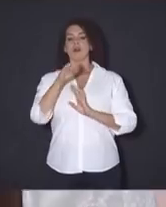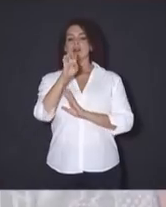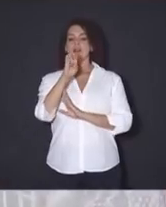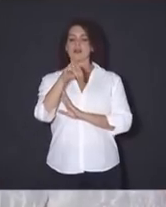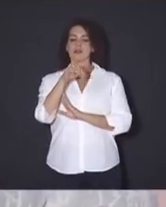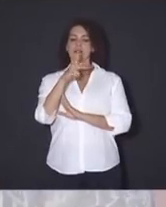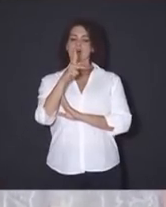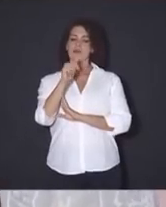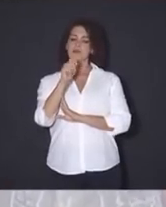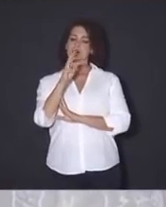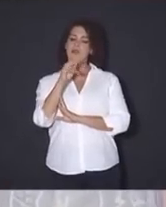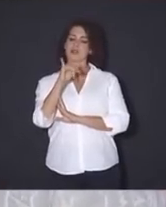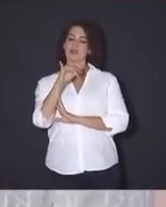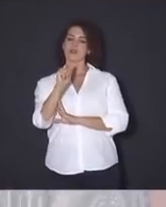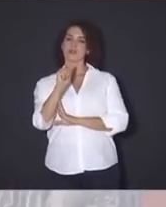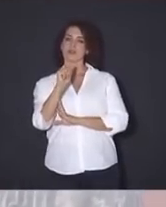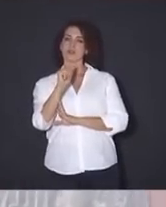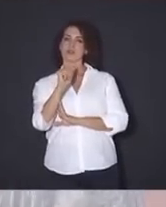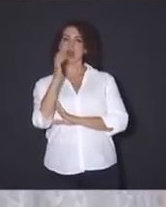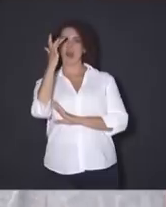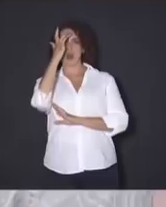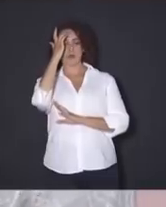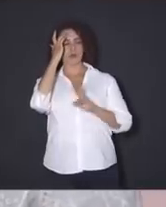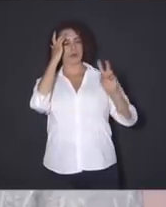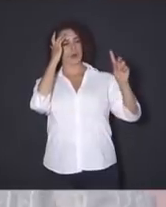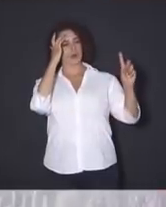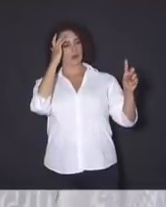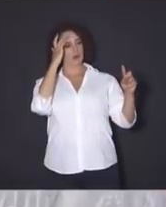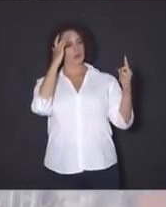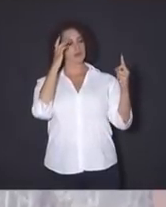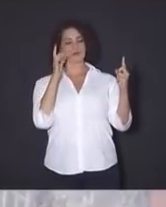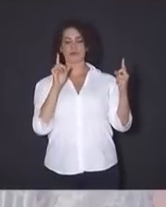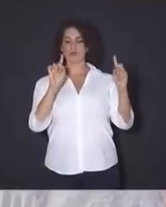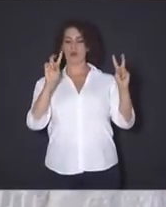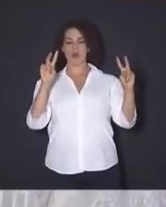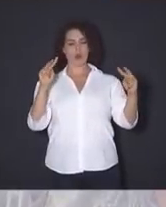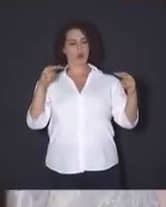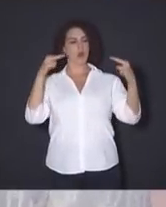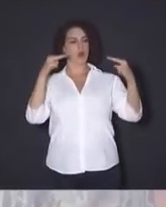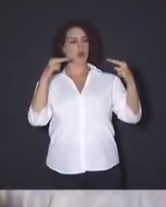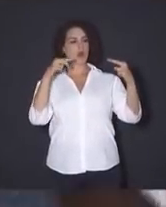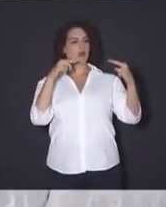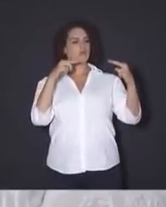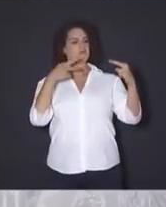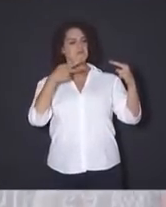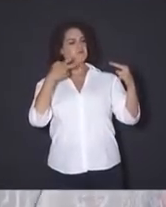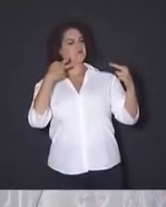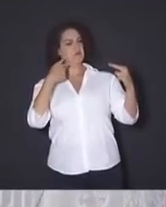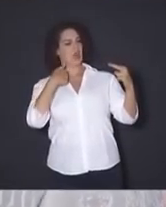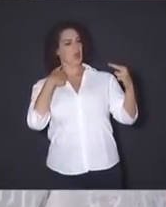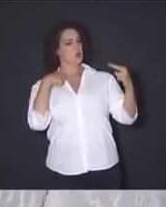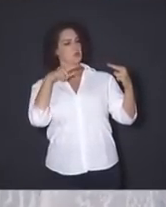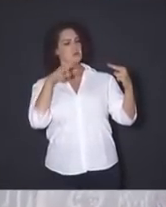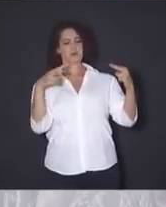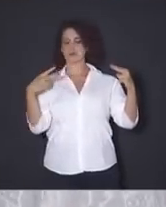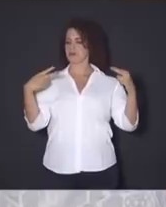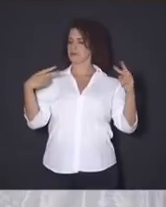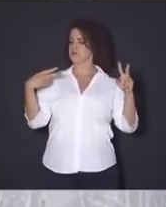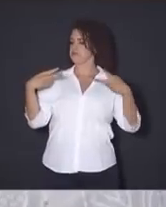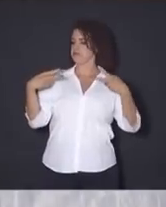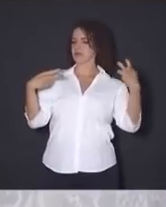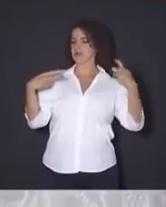outro olha pra você não se reconhece quando você não se reconhece minha gente já era porque uma das coisas que o